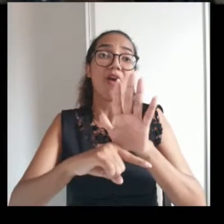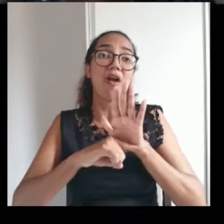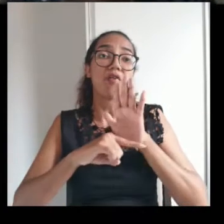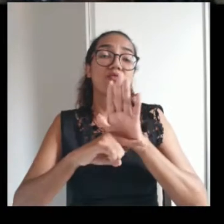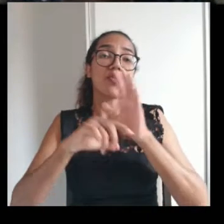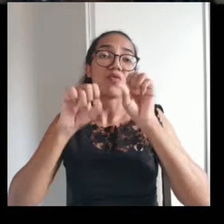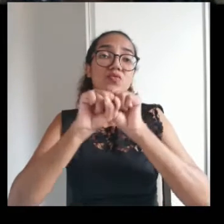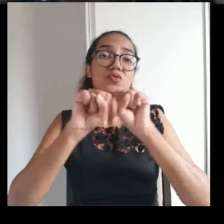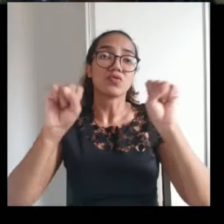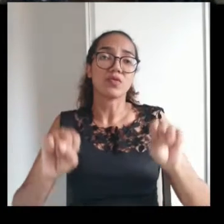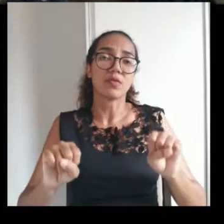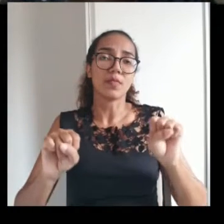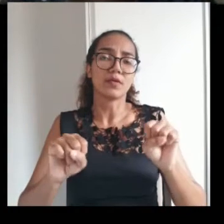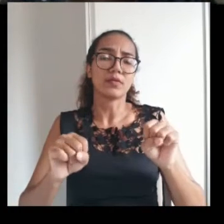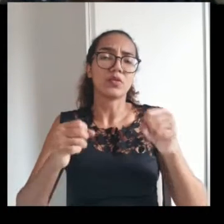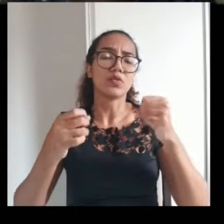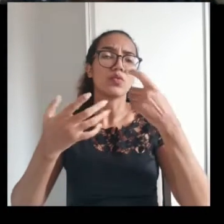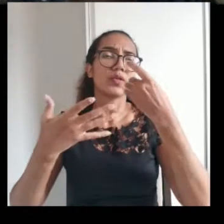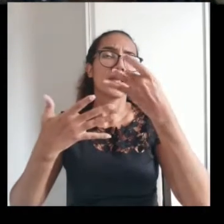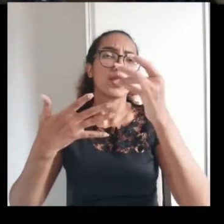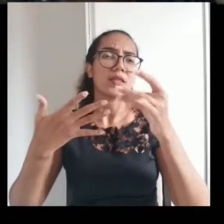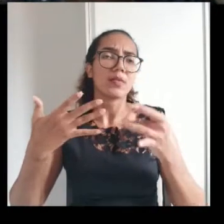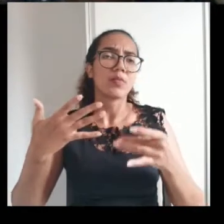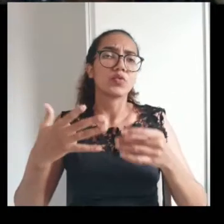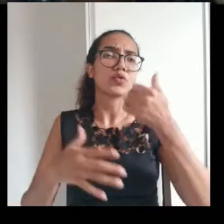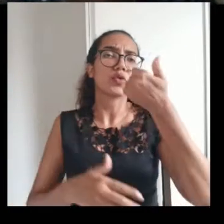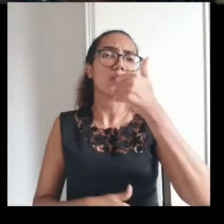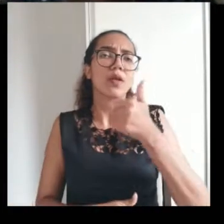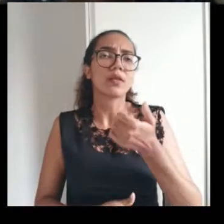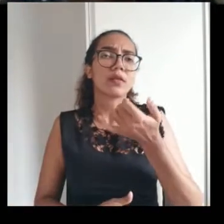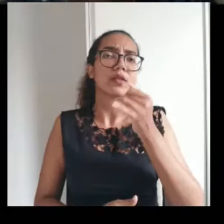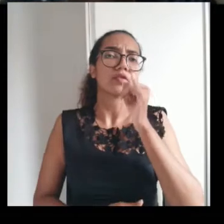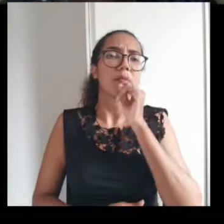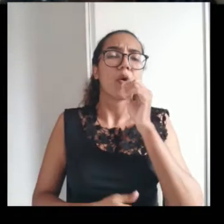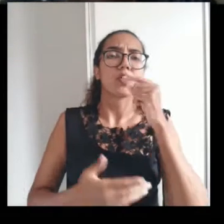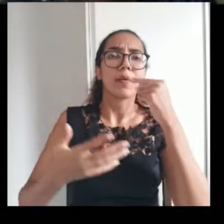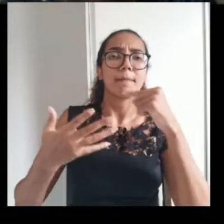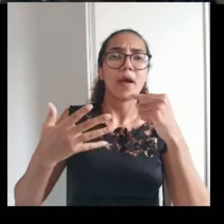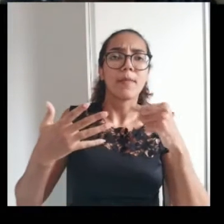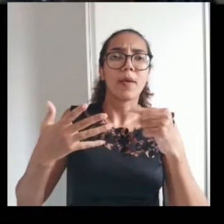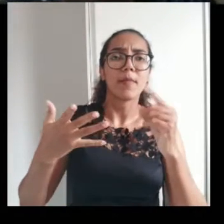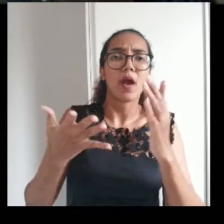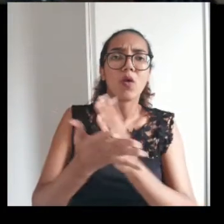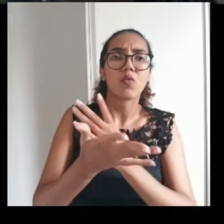atributos de qualidade, a gente pode citar aqui alta disponibilidade, performance, segurança,